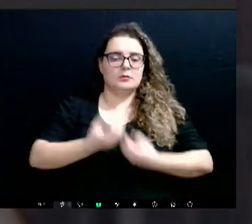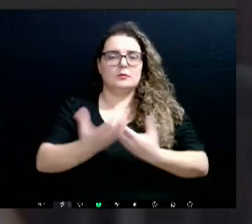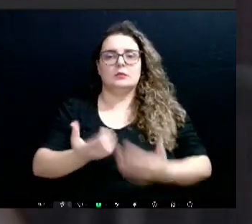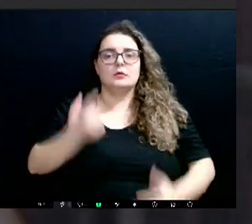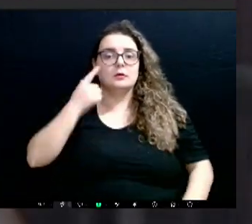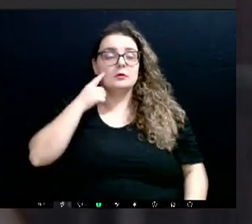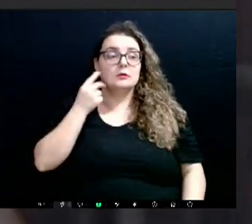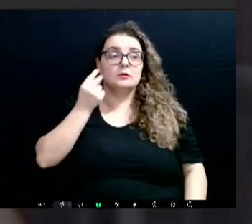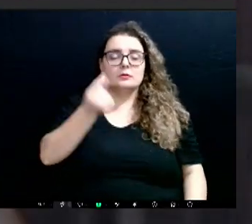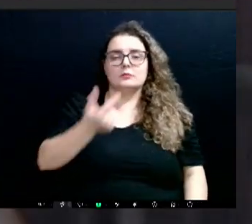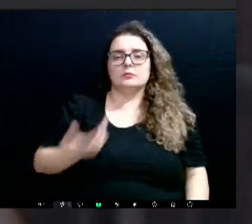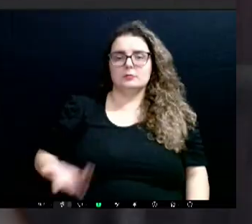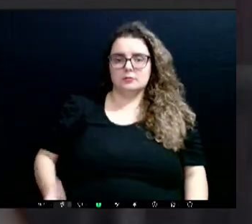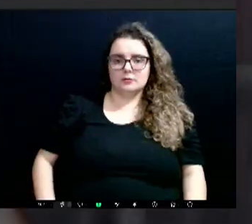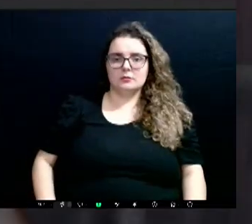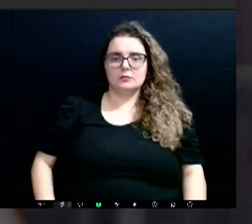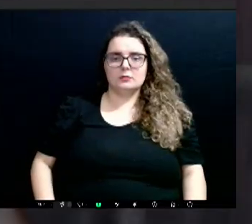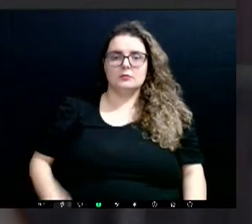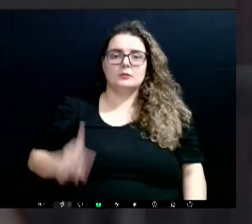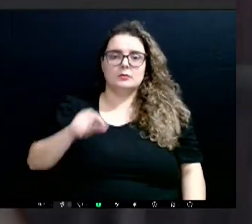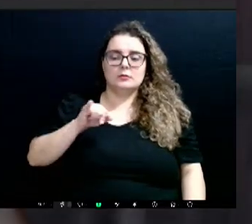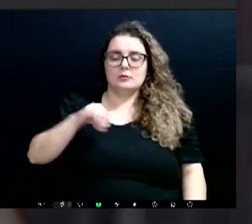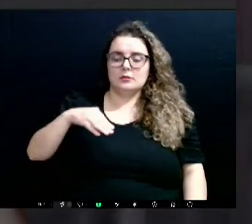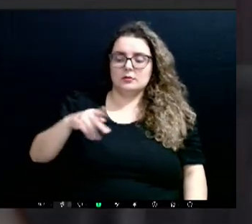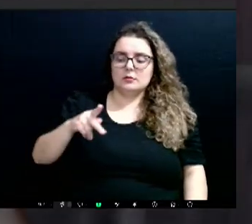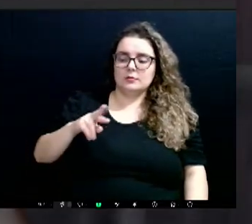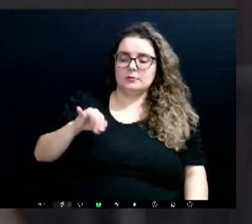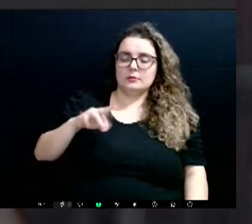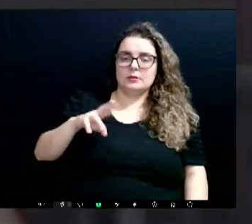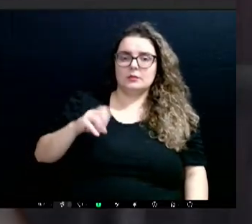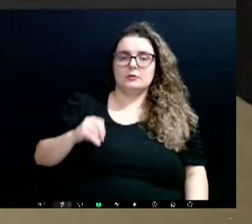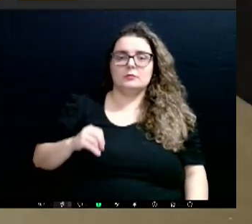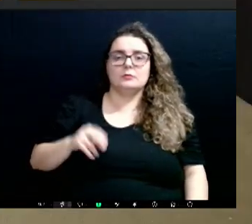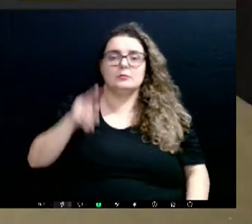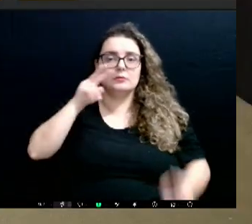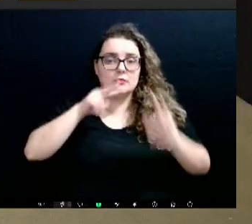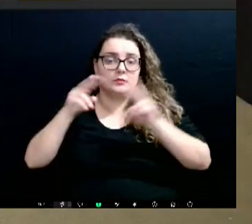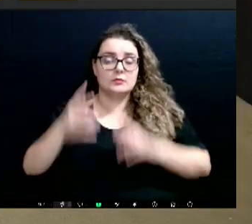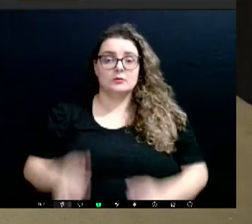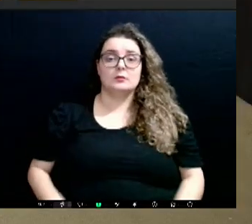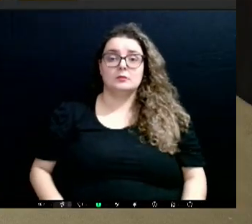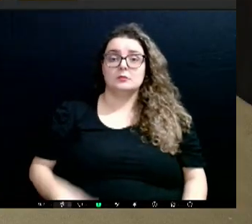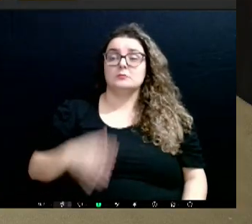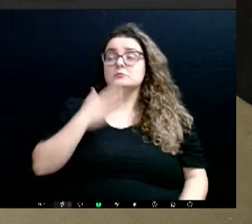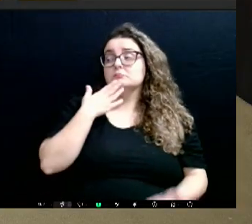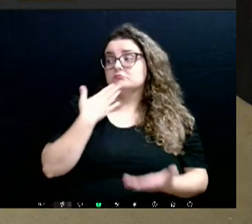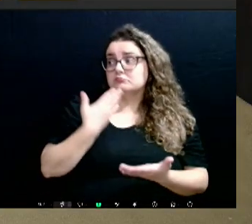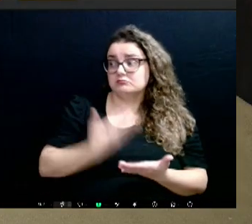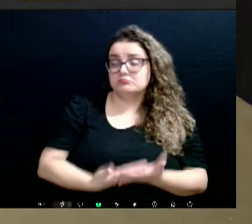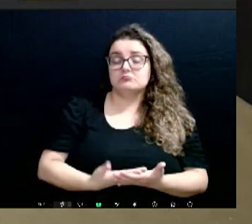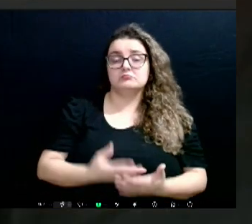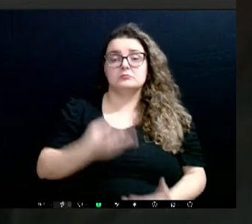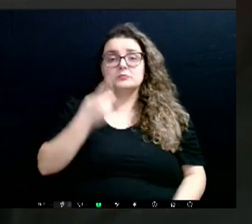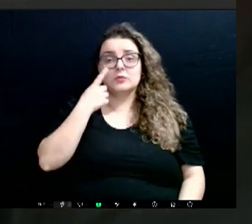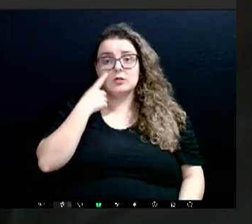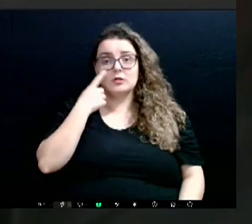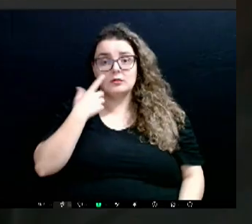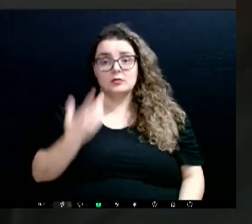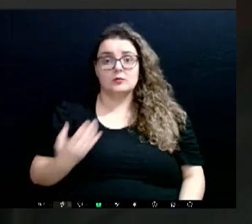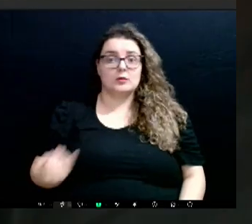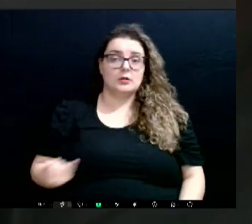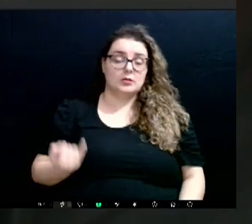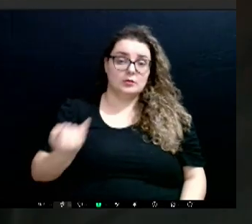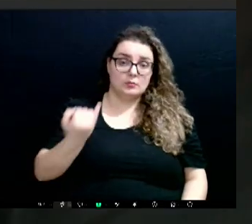né? Então é muito empírico e visível isso, sabe, Rubio? É impressionante, né? Você vê a importância que é